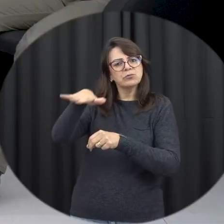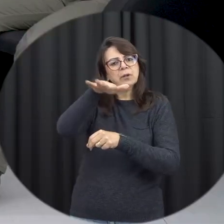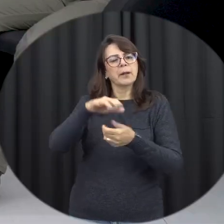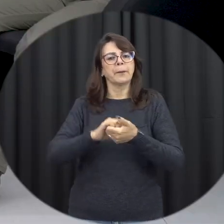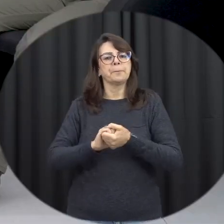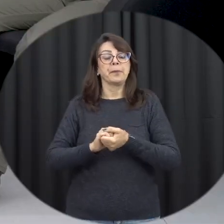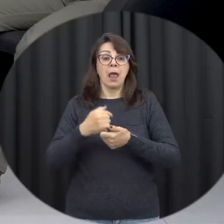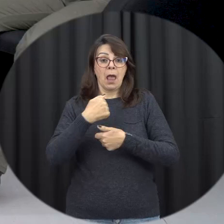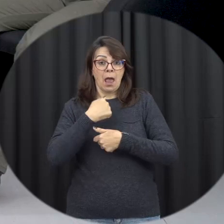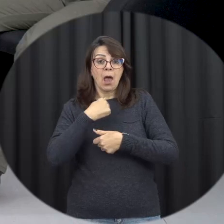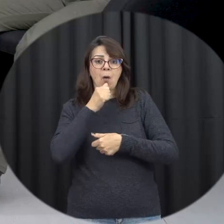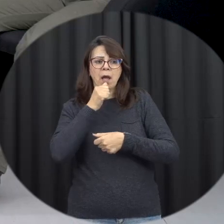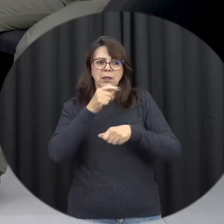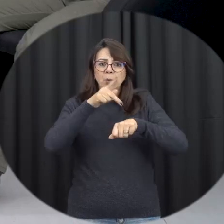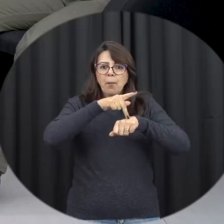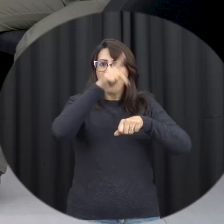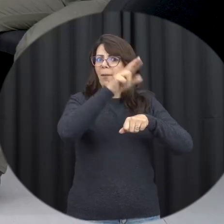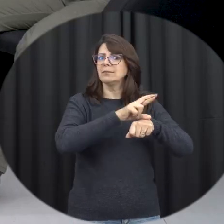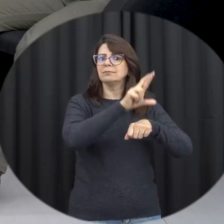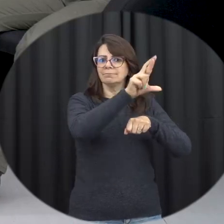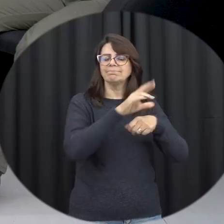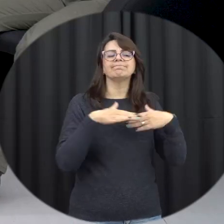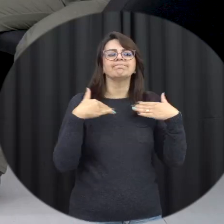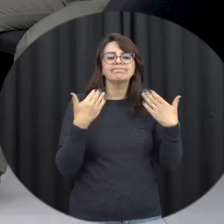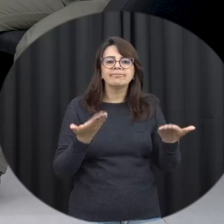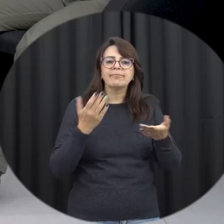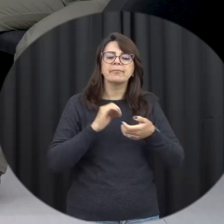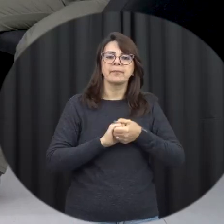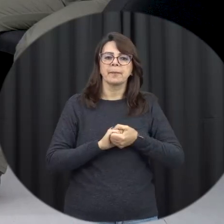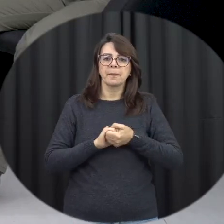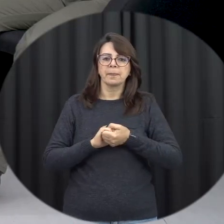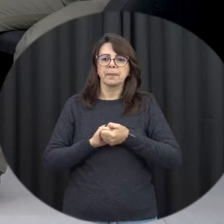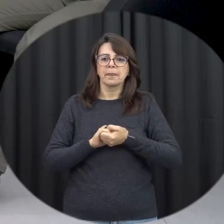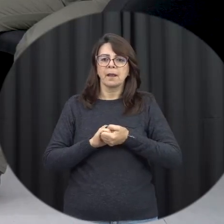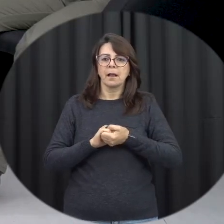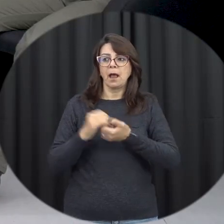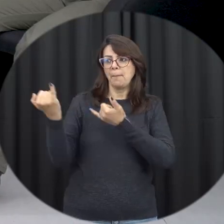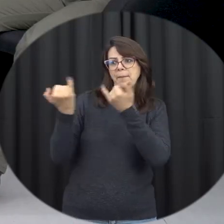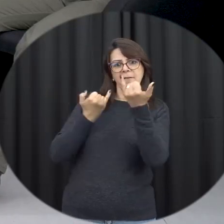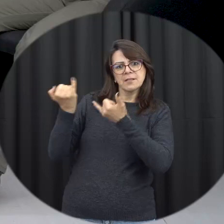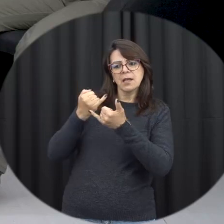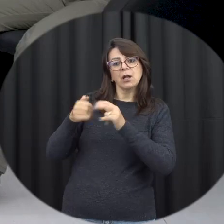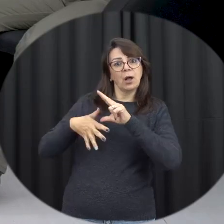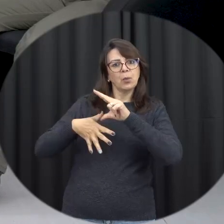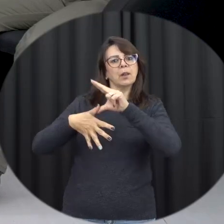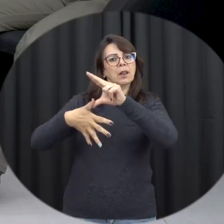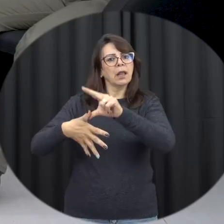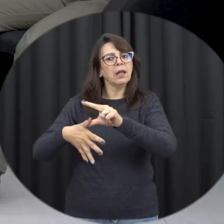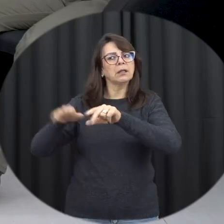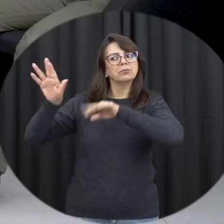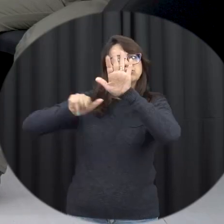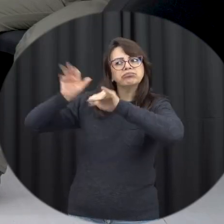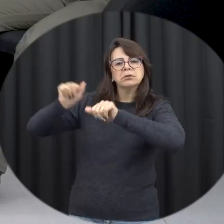E eu estava ainda fazendo pós-doutorado quando a gente soube